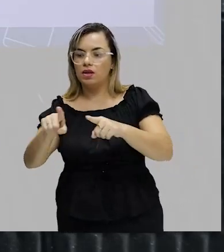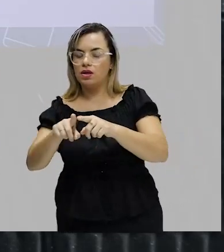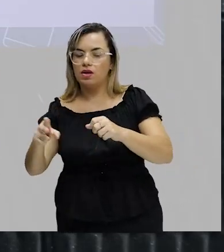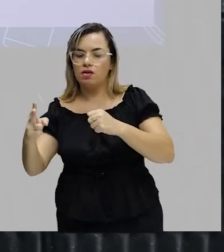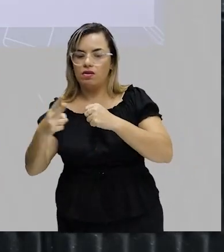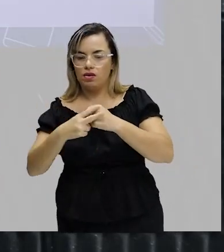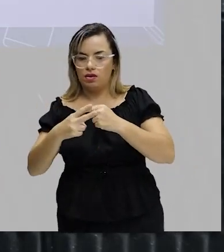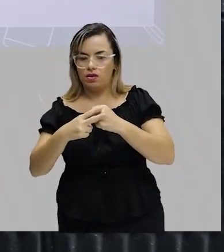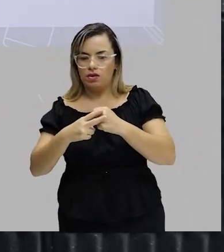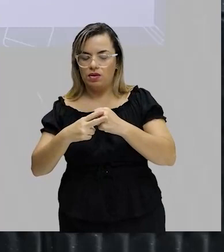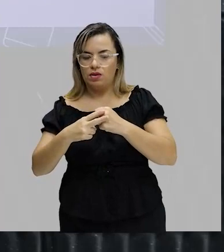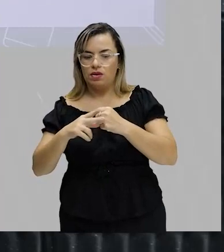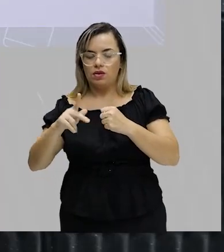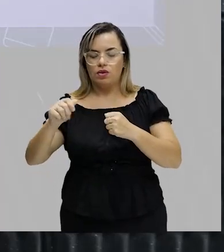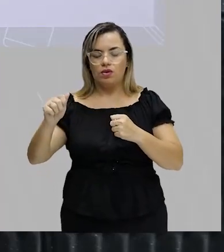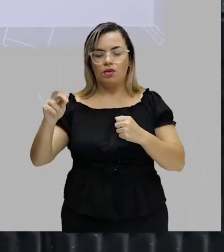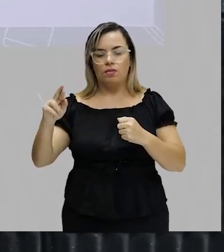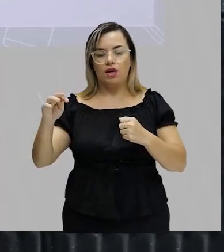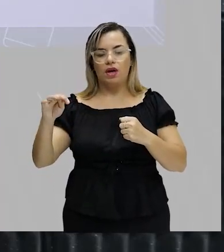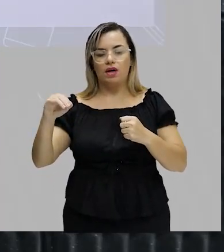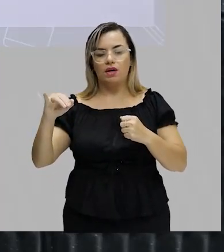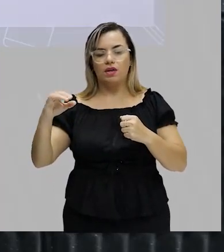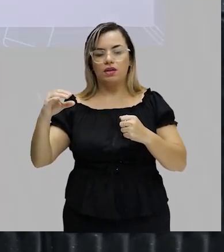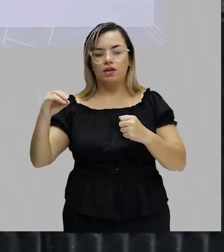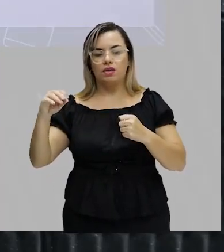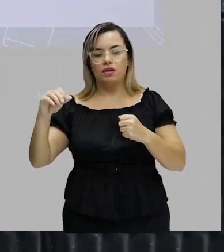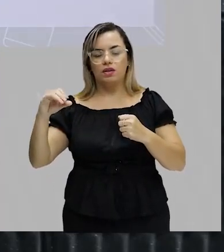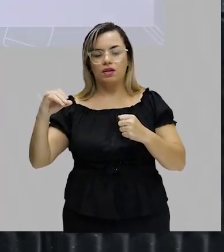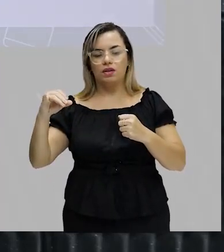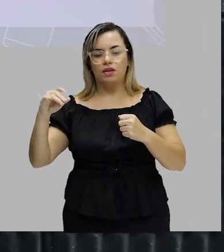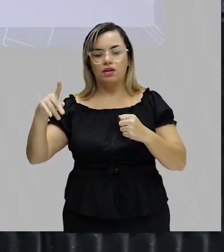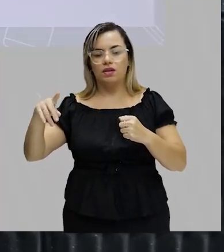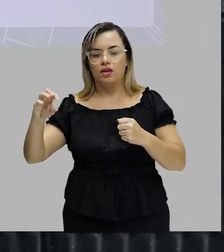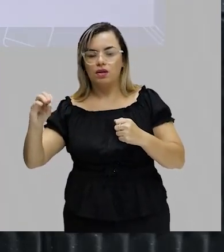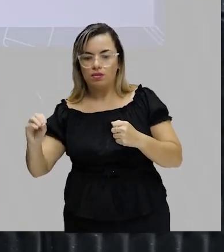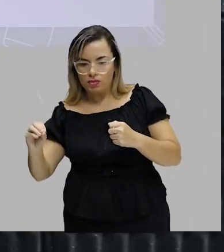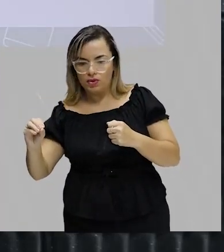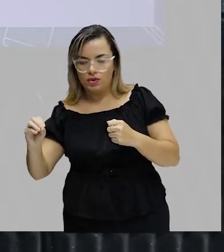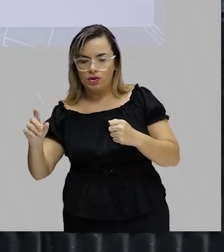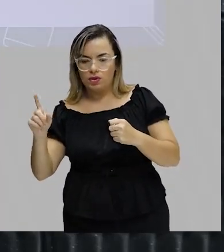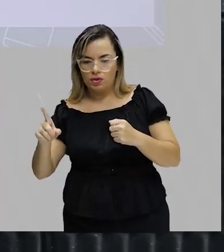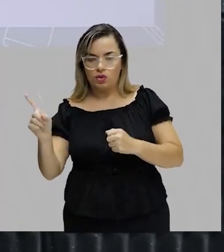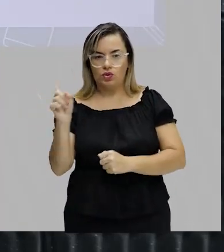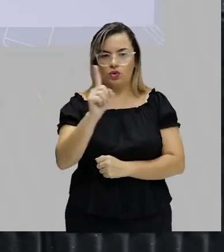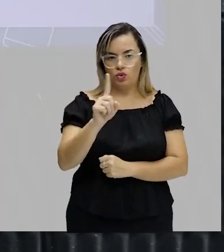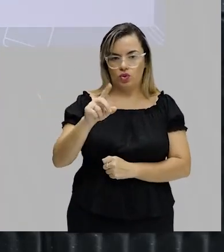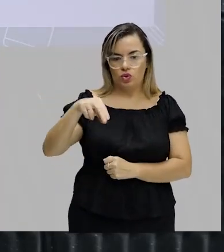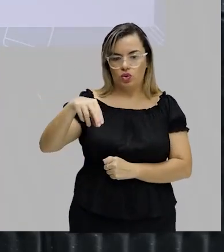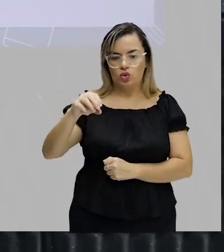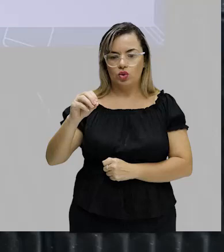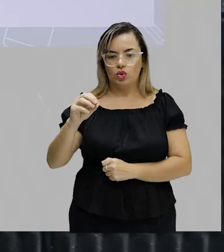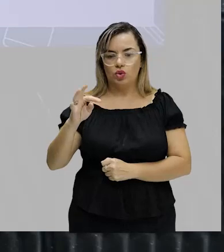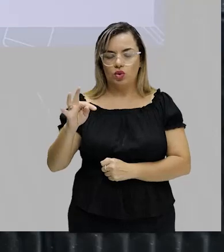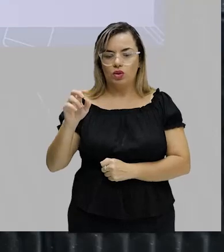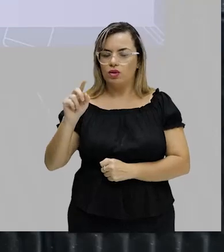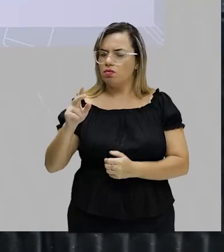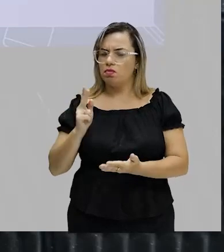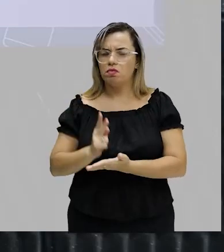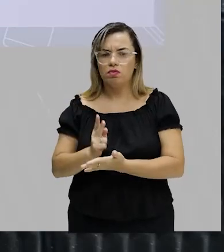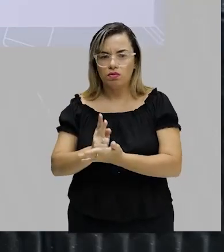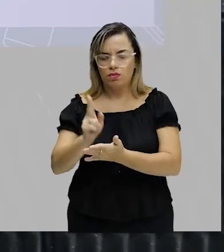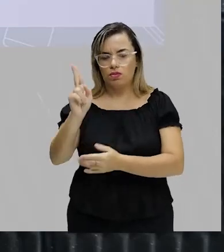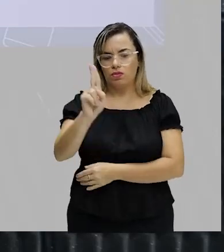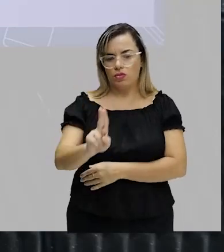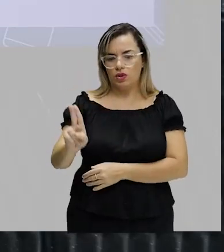está usado porque é uma frase no sentido negativo, tá? Então, a partícula negativa not sempre é usada depois